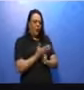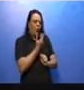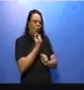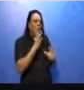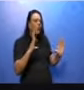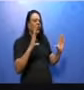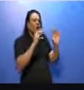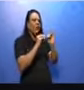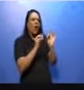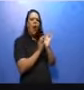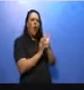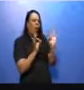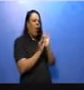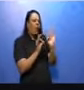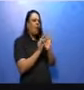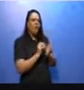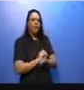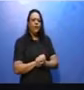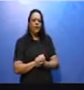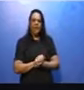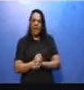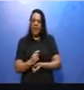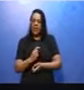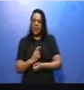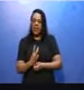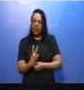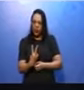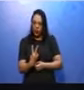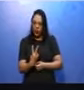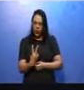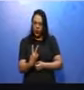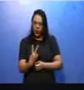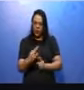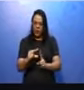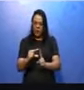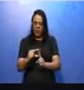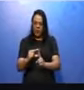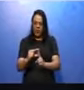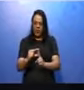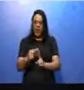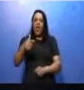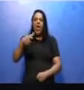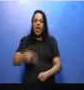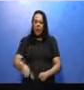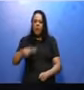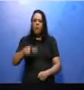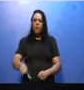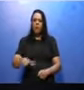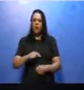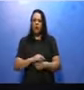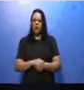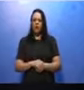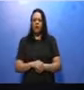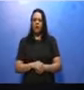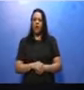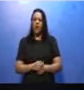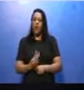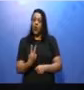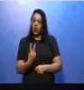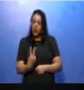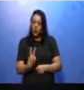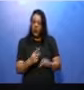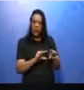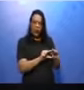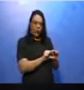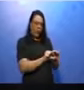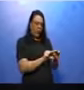que está sendo repetido nessa primeira oração? Aliás, nós temos duas aqui, né? Nós temos duas orações. Nós temos 2 períodos, né?